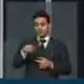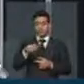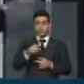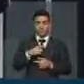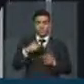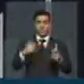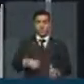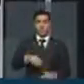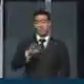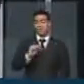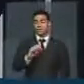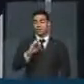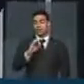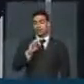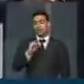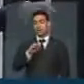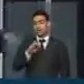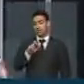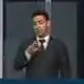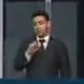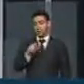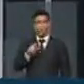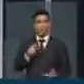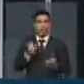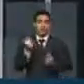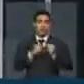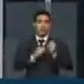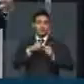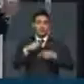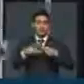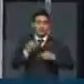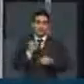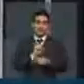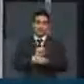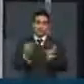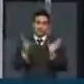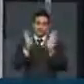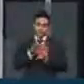Bacabeira da refinaria que parou tá fechada estamos discutindo aqui vários outros casos